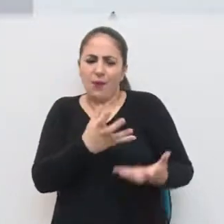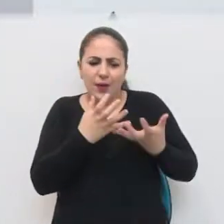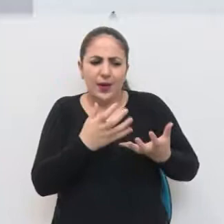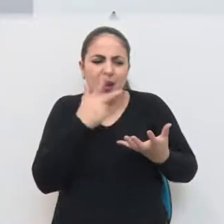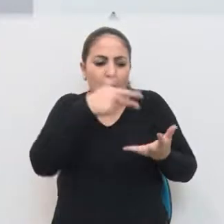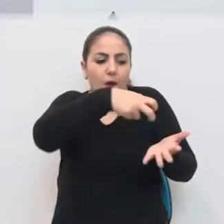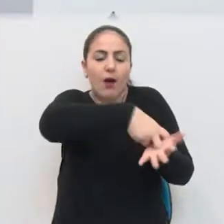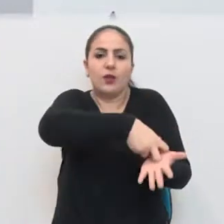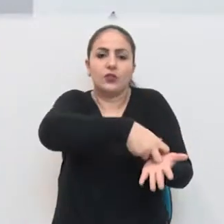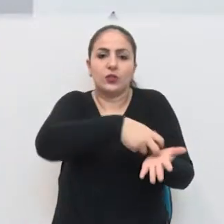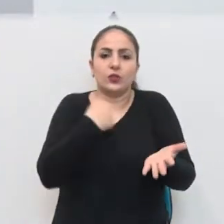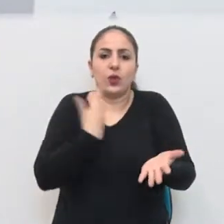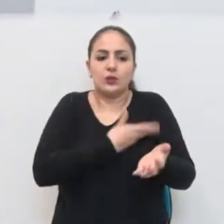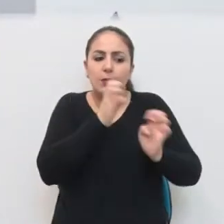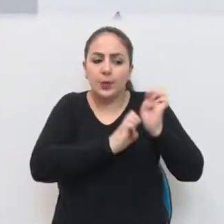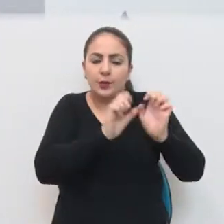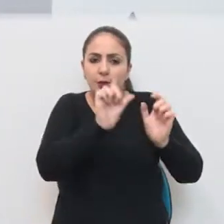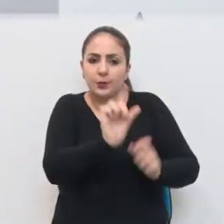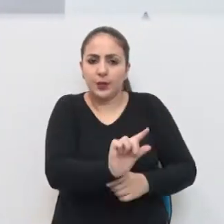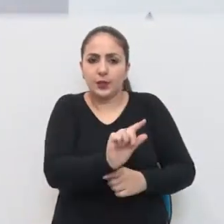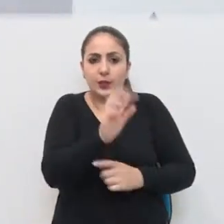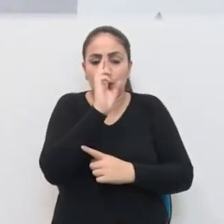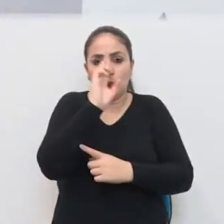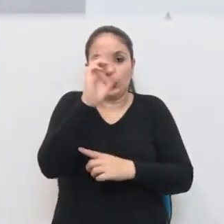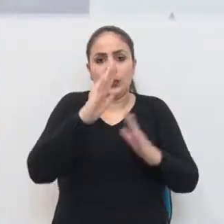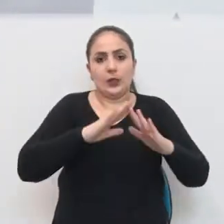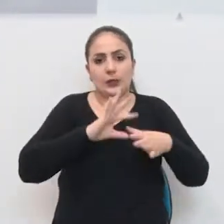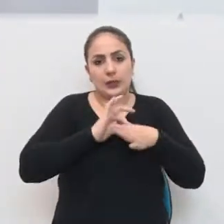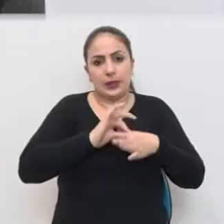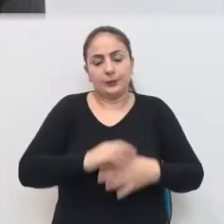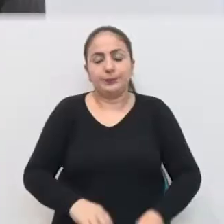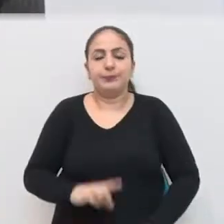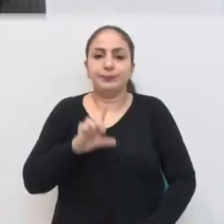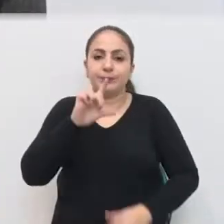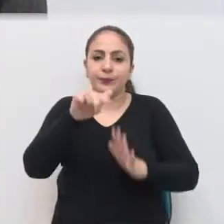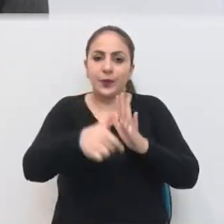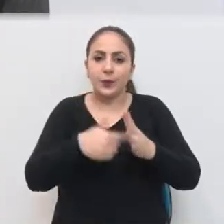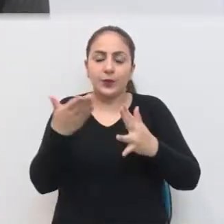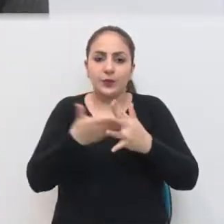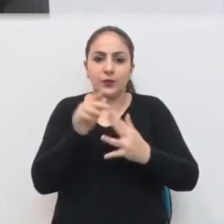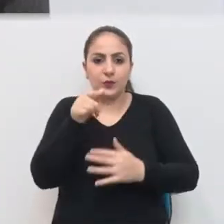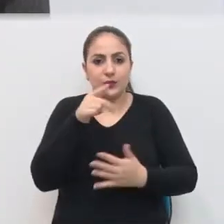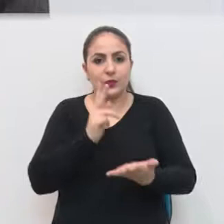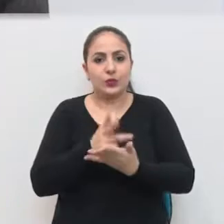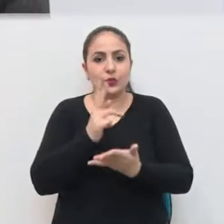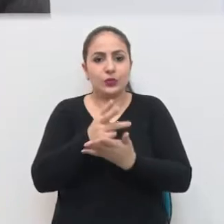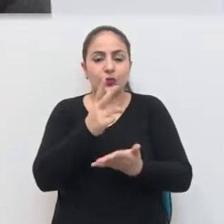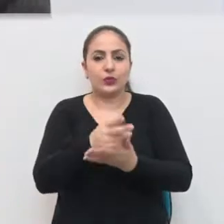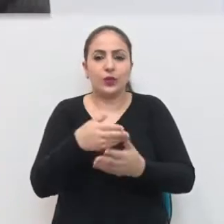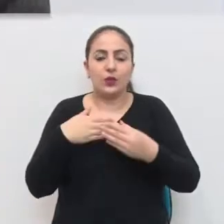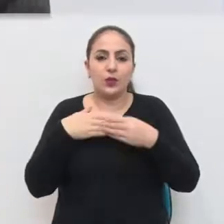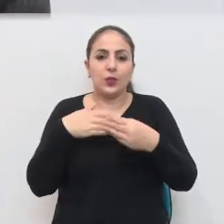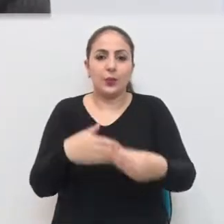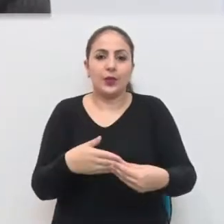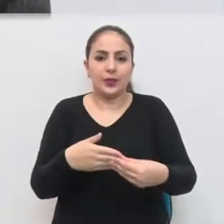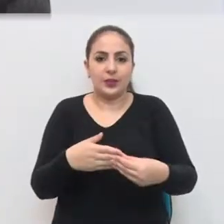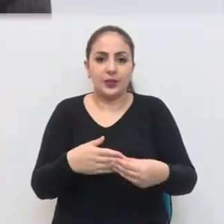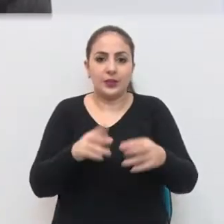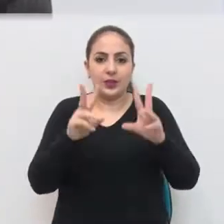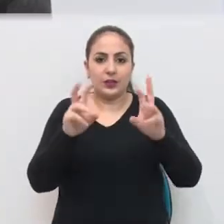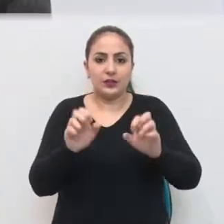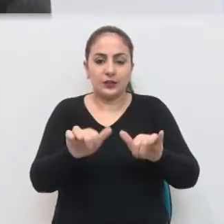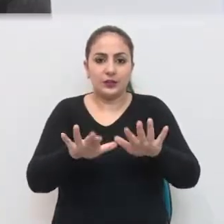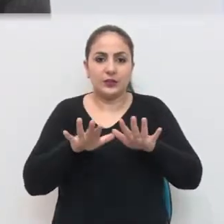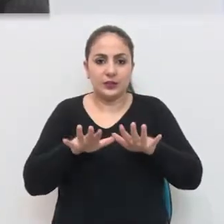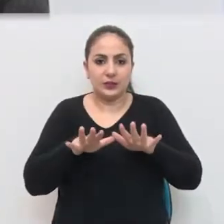querer castigar o nosso pequeno empresário, dono de nossos açougues. E depois do intervalo, você continua acompanhando as